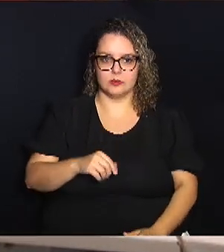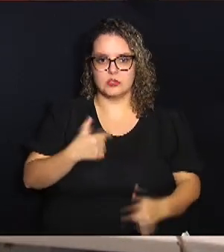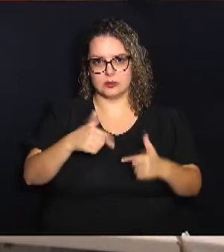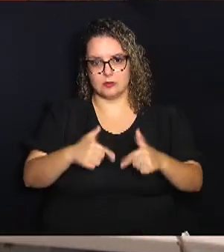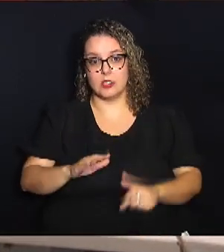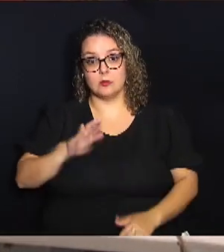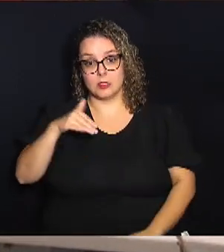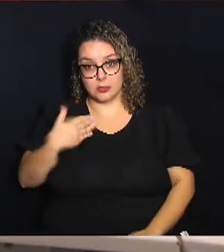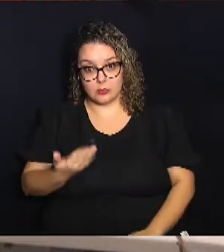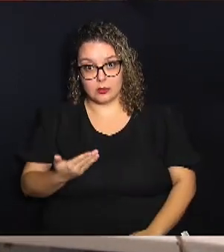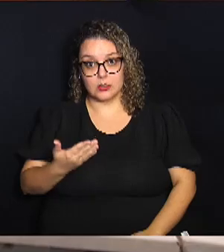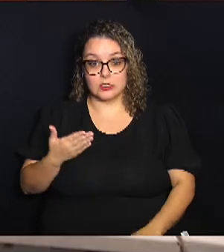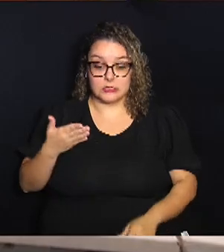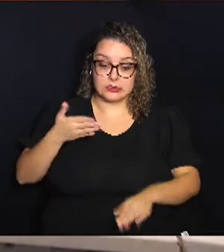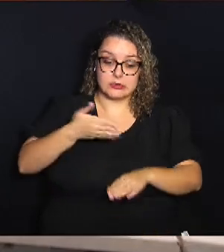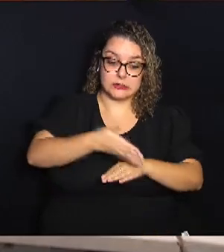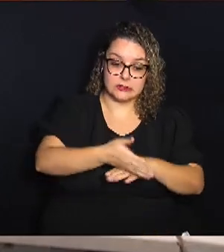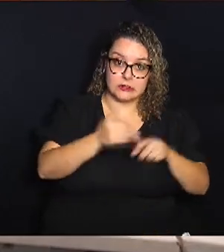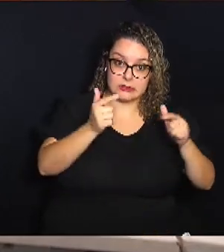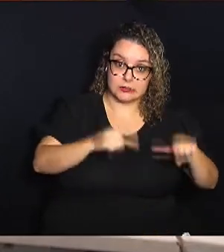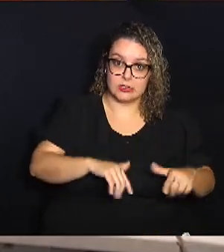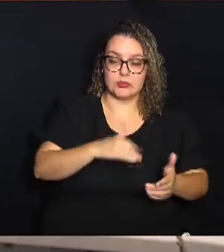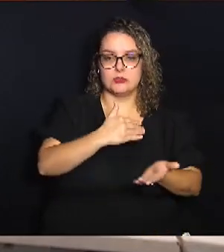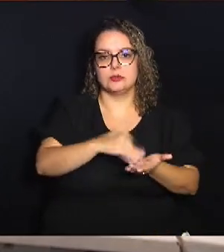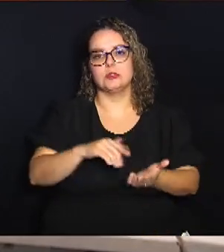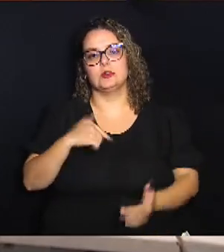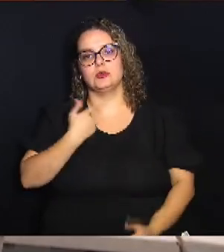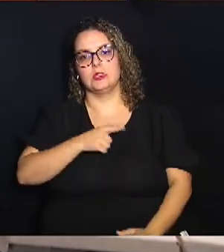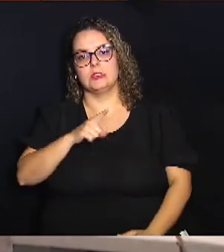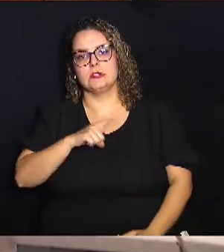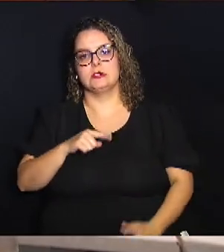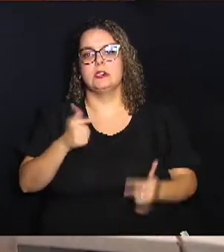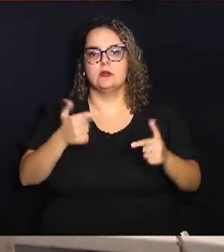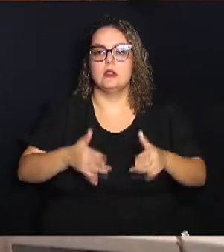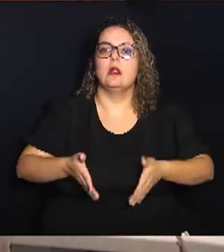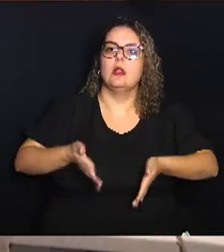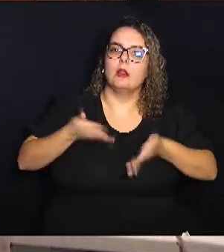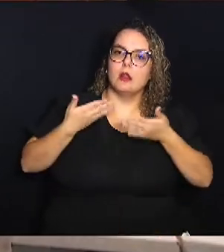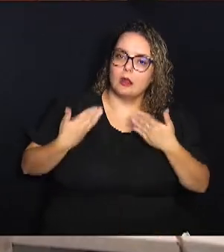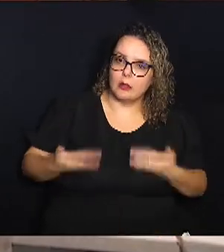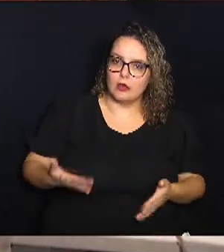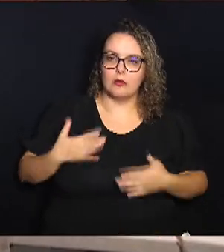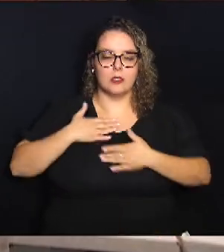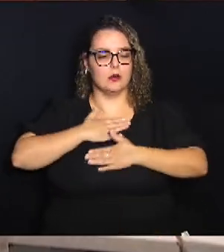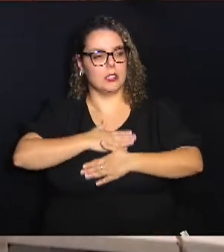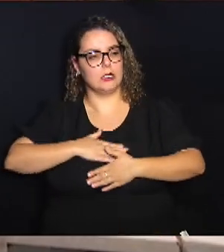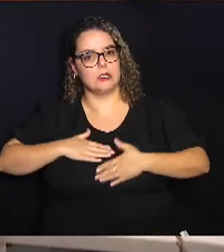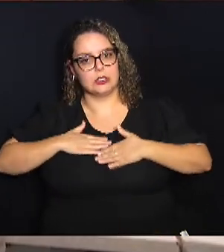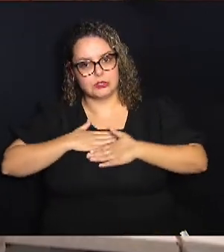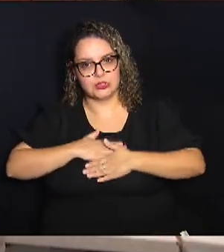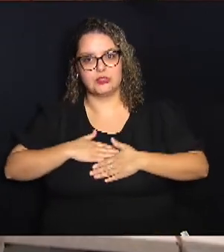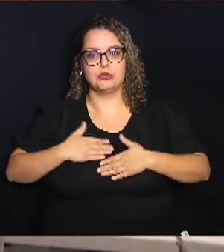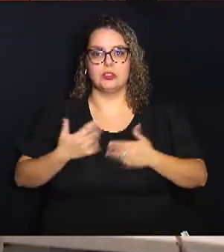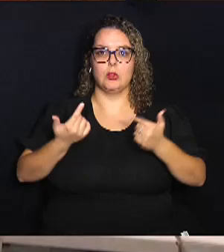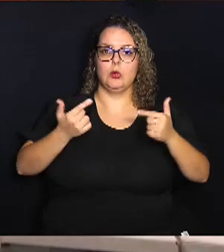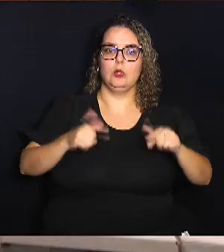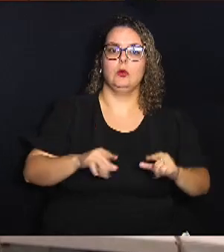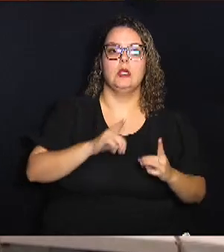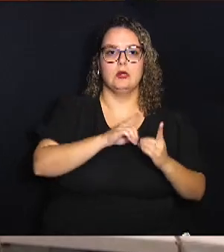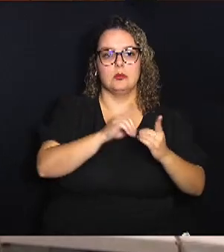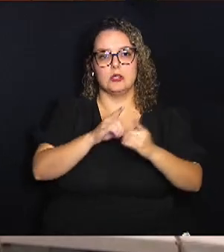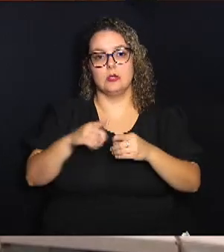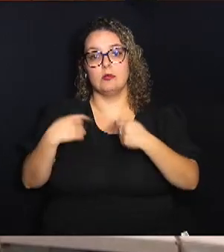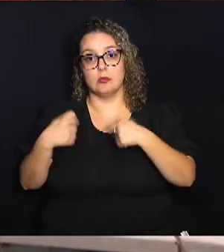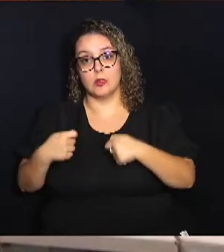do momento em que eles estão dentro do escritório, a gente tem que ter um ambiente leve, um ambiente agradável, um ambiente que atenda às